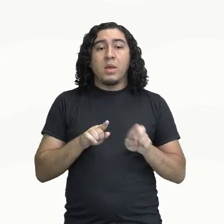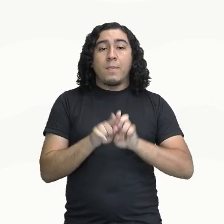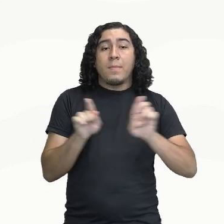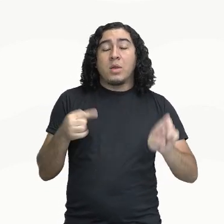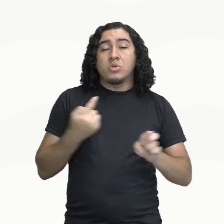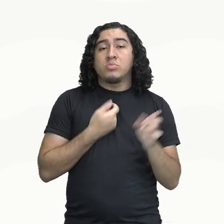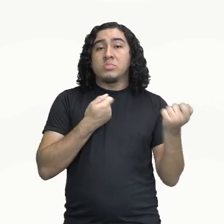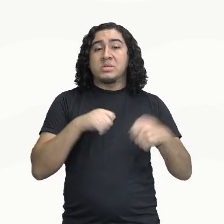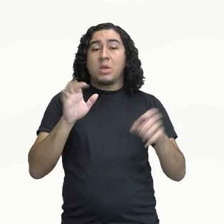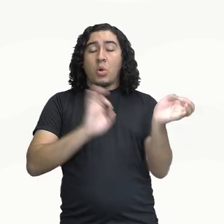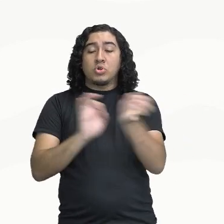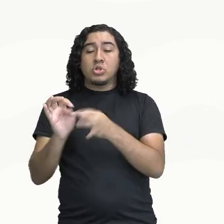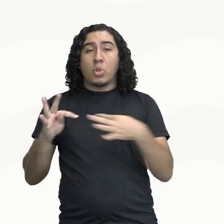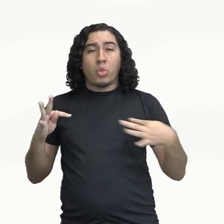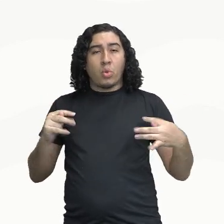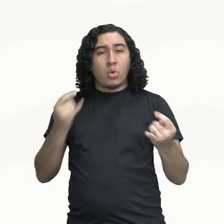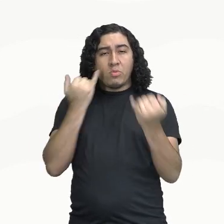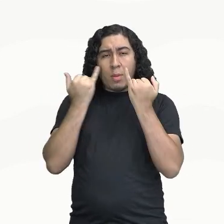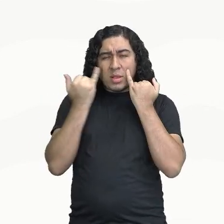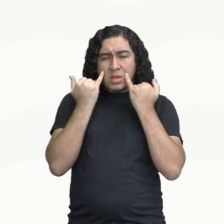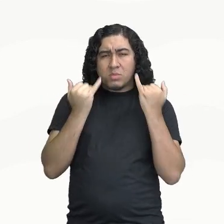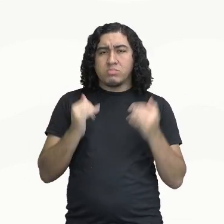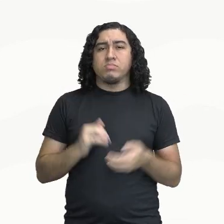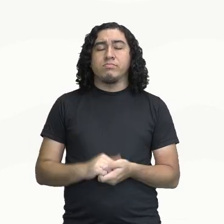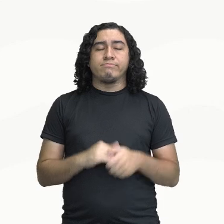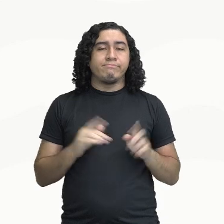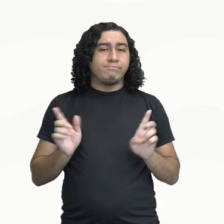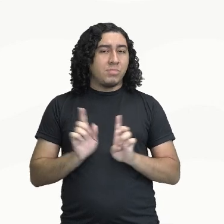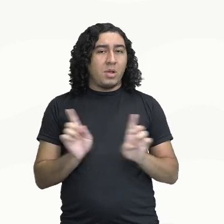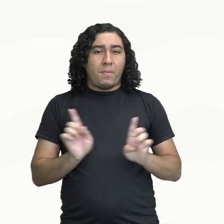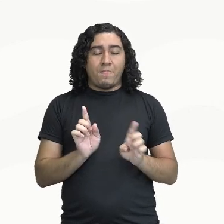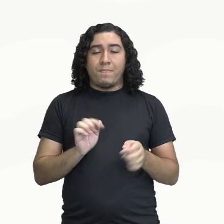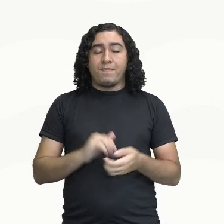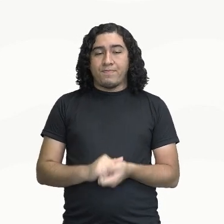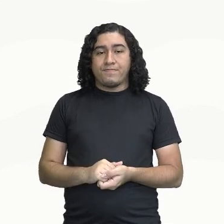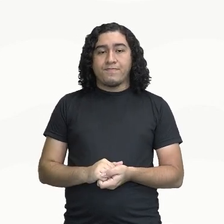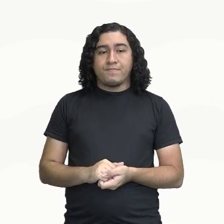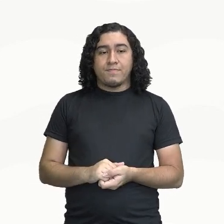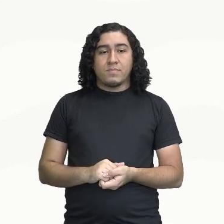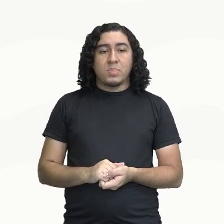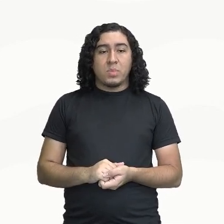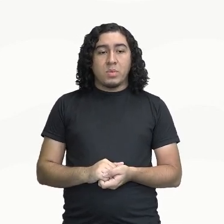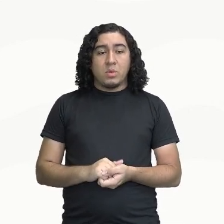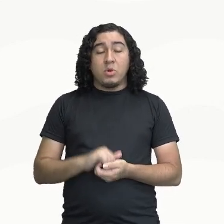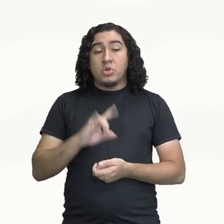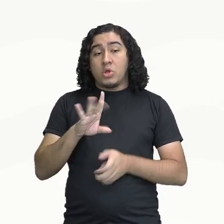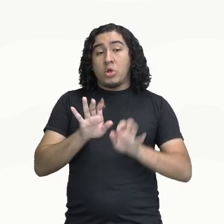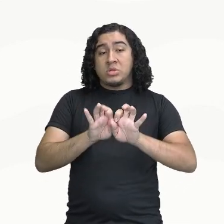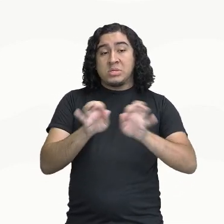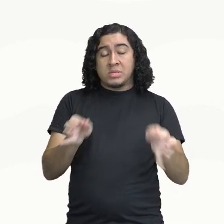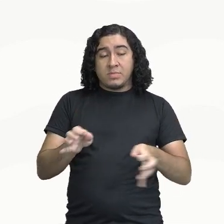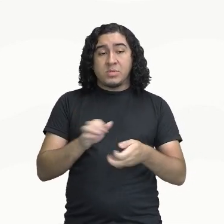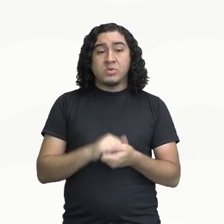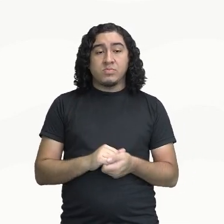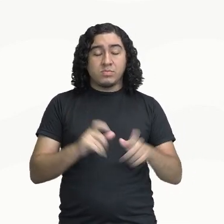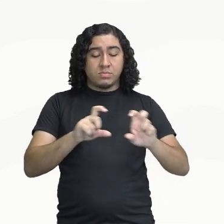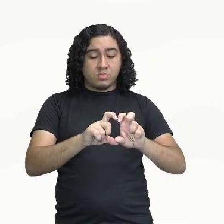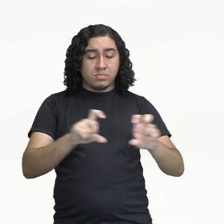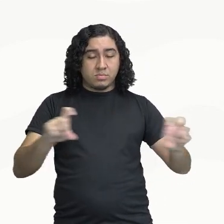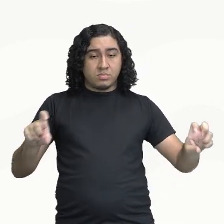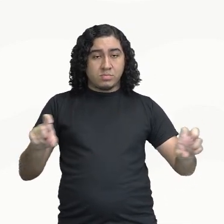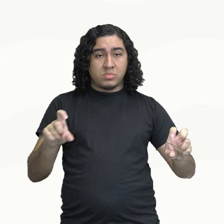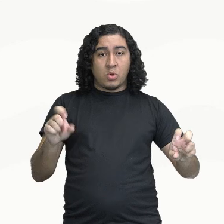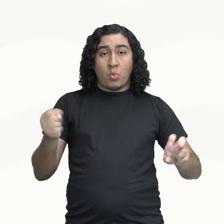vai precisar organizar todos os dados? Nesse caso, não é necessário. A gente pega os primeiros 8